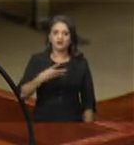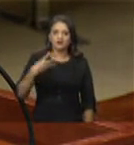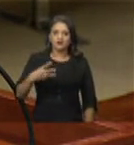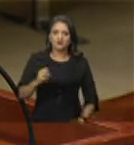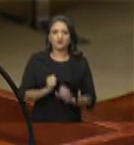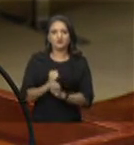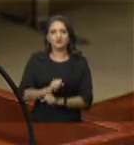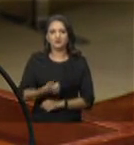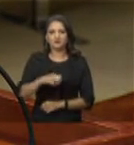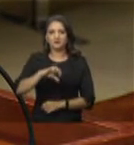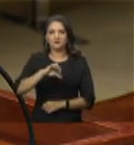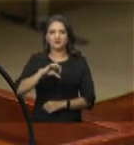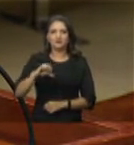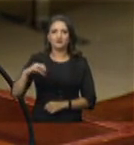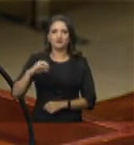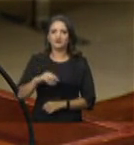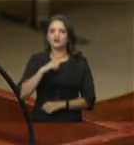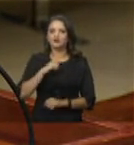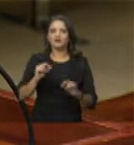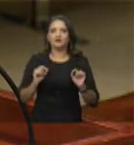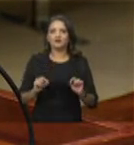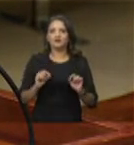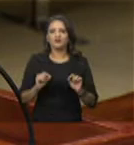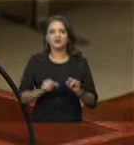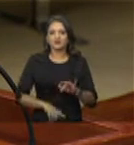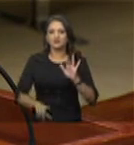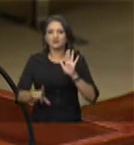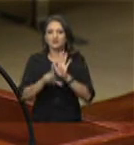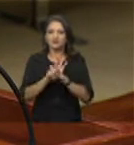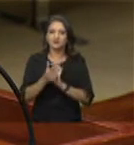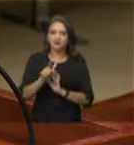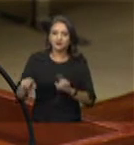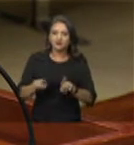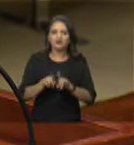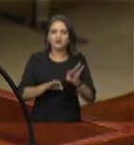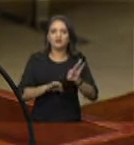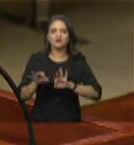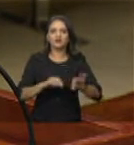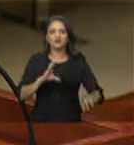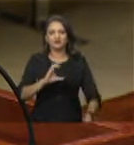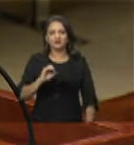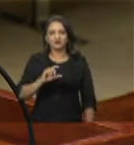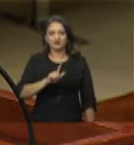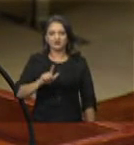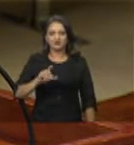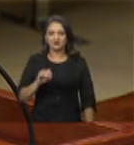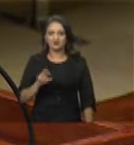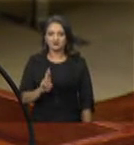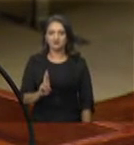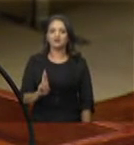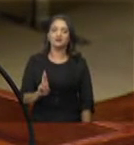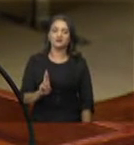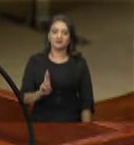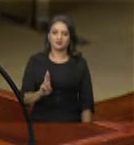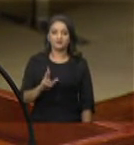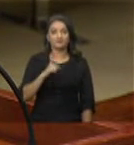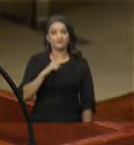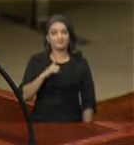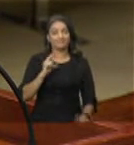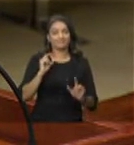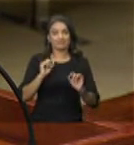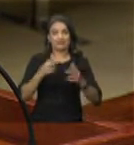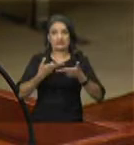que integrava o lado de outras leis do Plano Collor que provocou um trauma